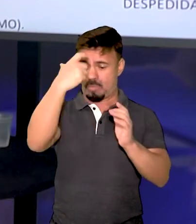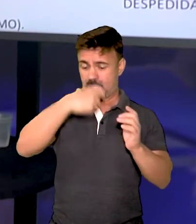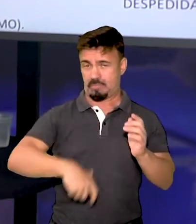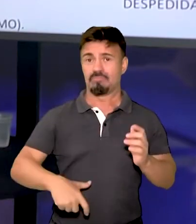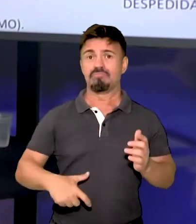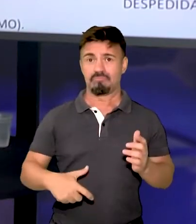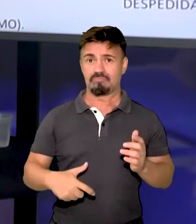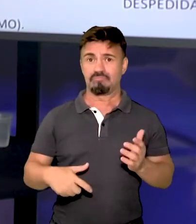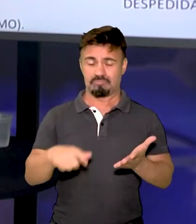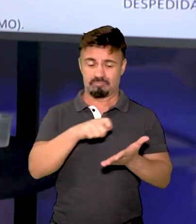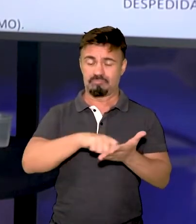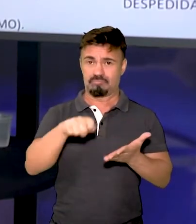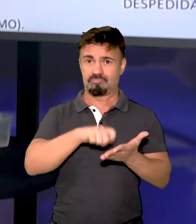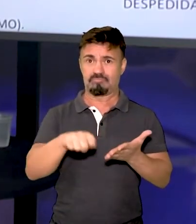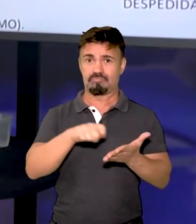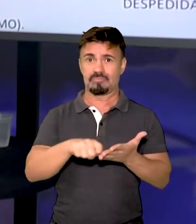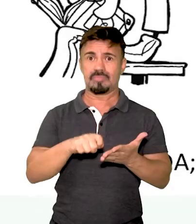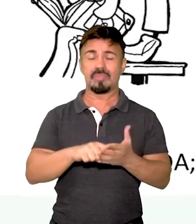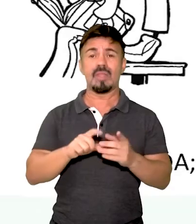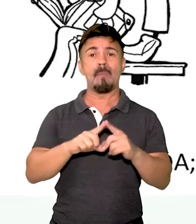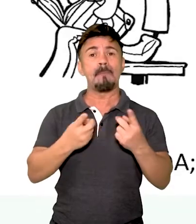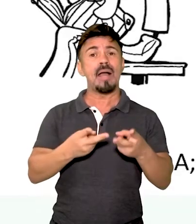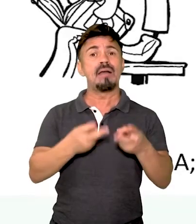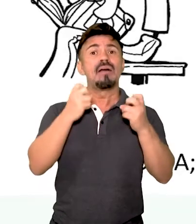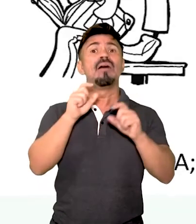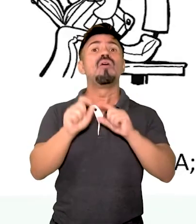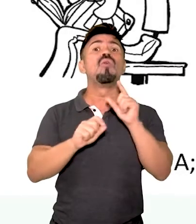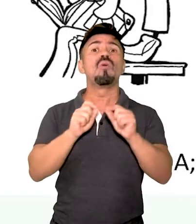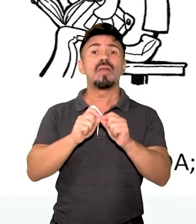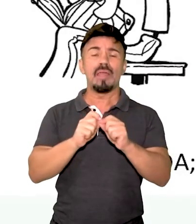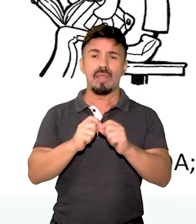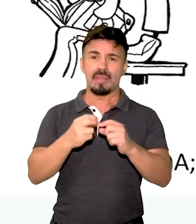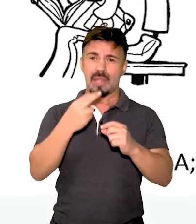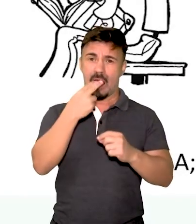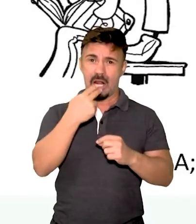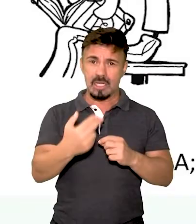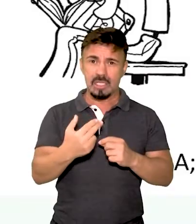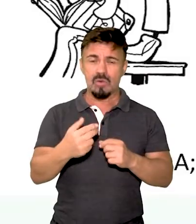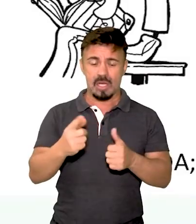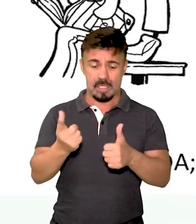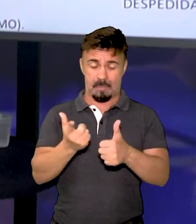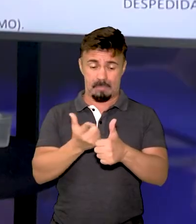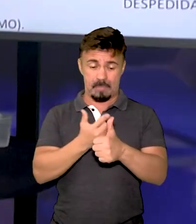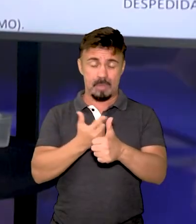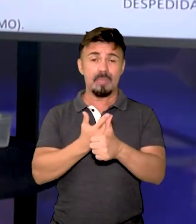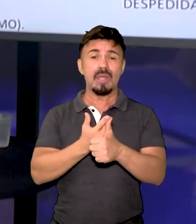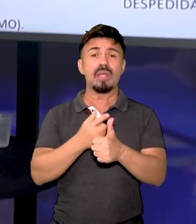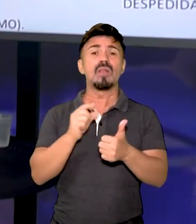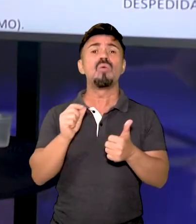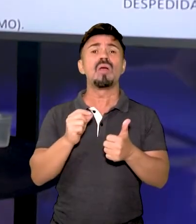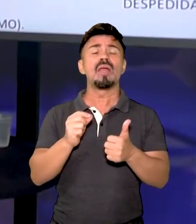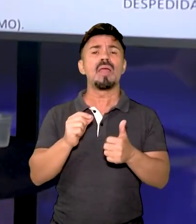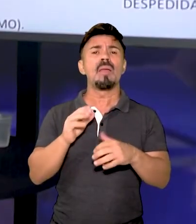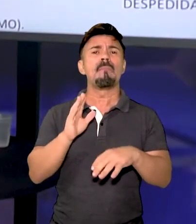uma linguagem justamente pessoal, mas observamos que na linguagem, a primeira, estava bem